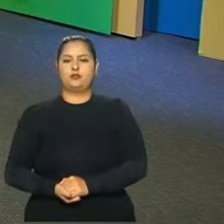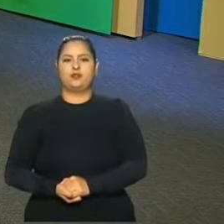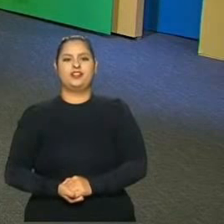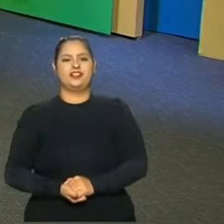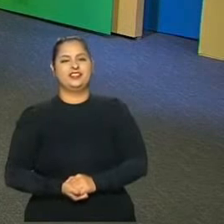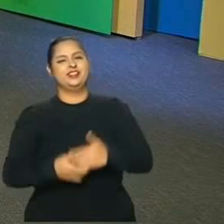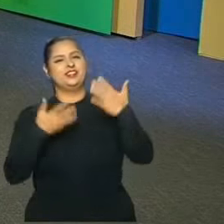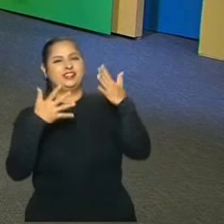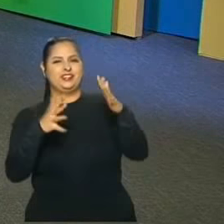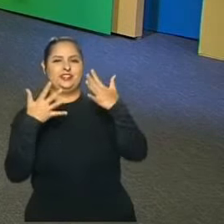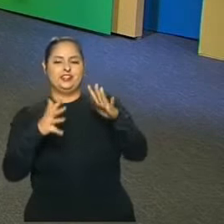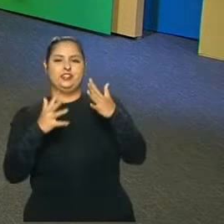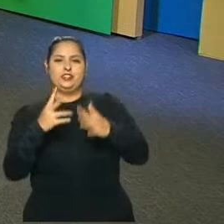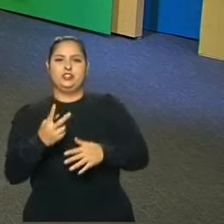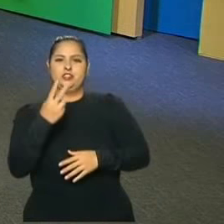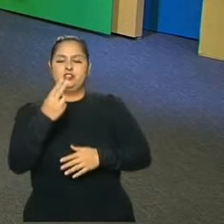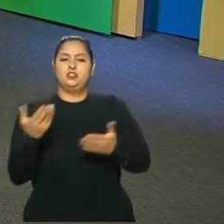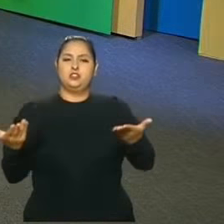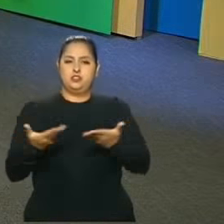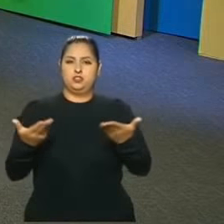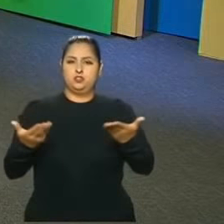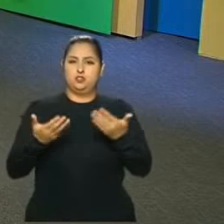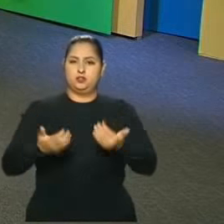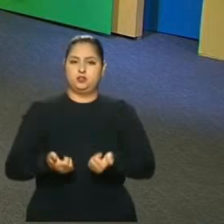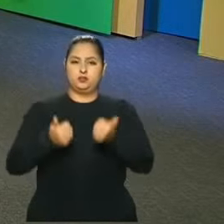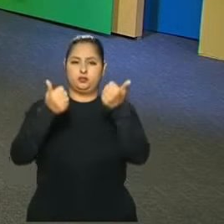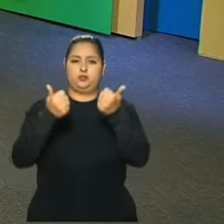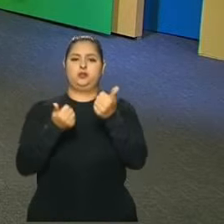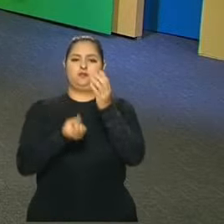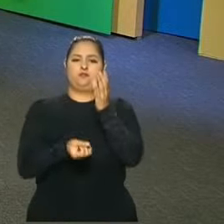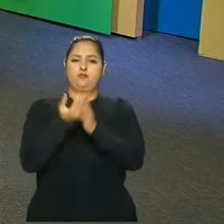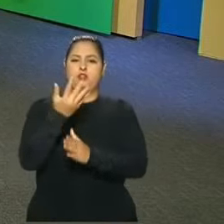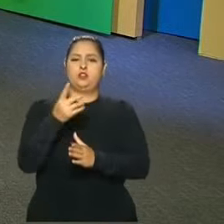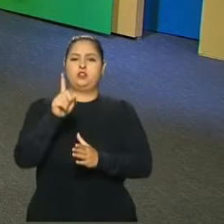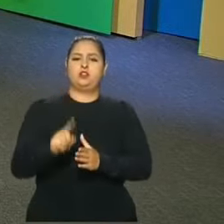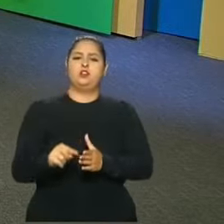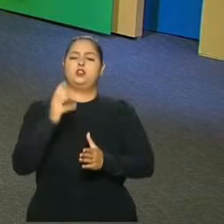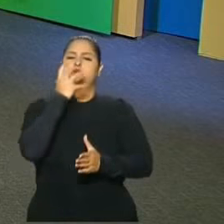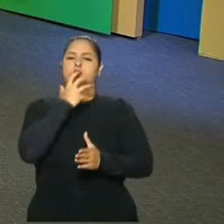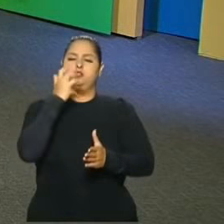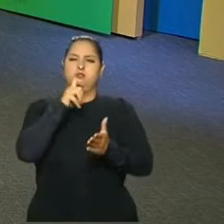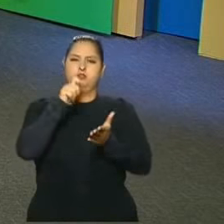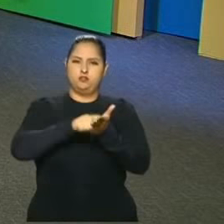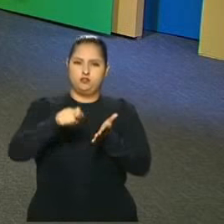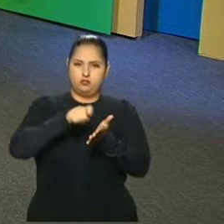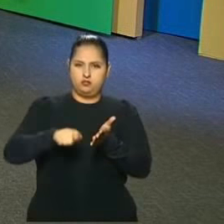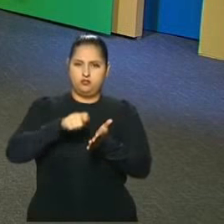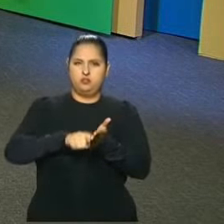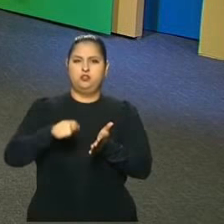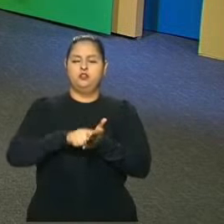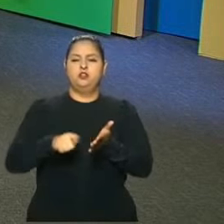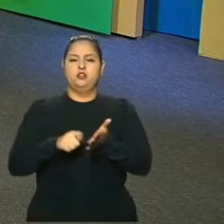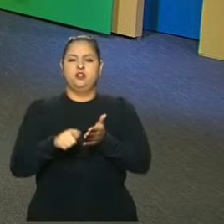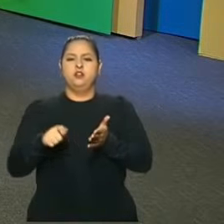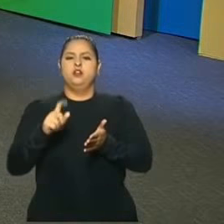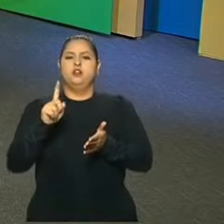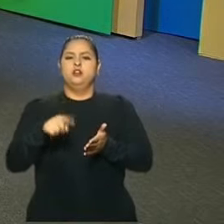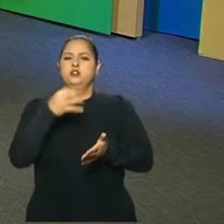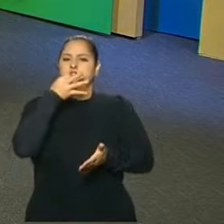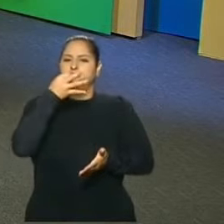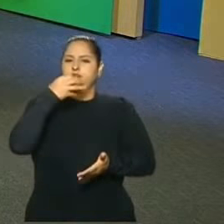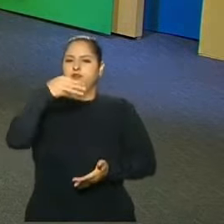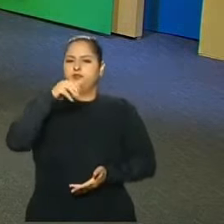Beleza, parabéns para a dupla. E agora, a melhor composição de música infantil do Festival de Música da Rádio MEC